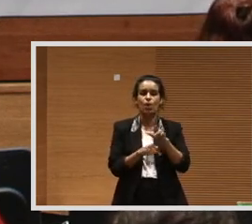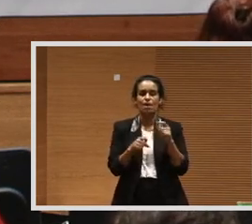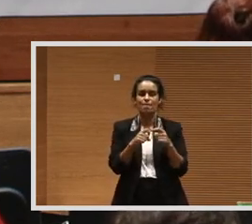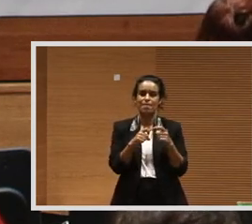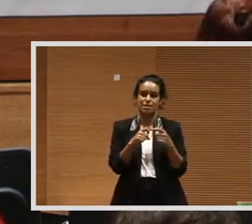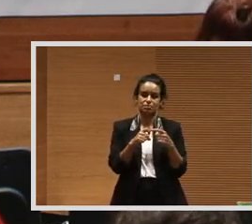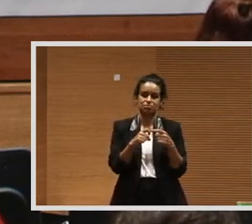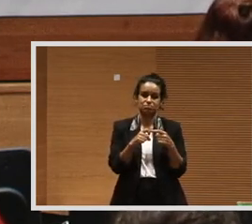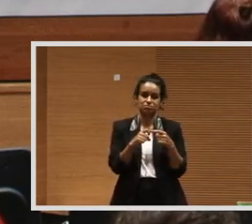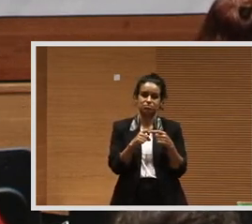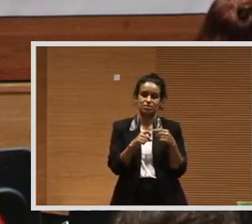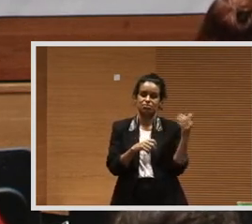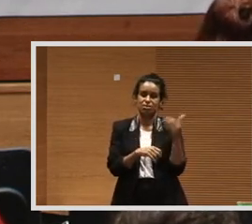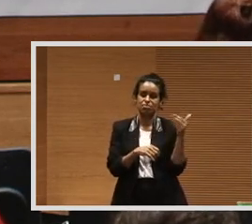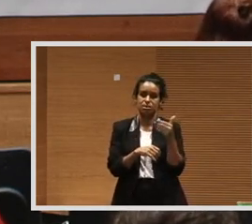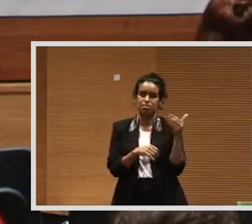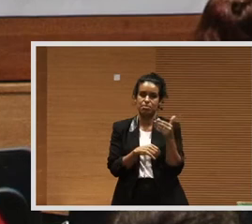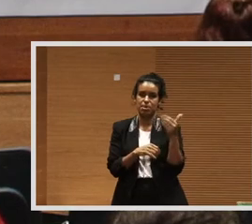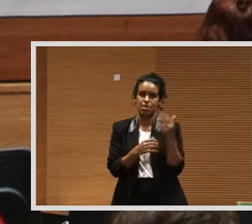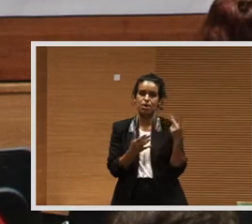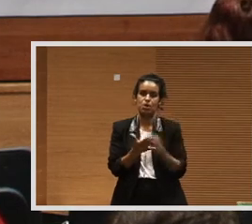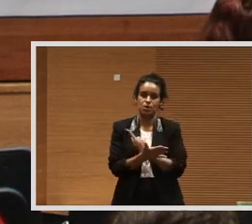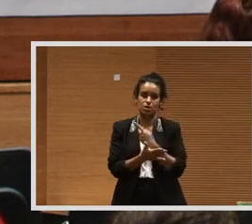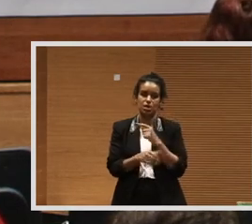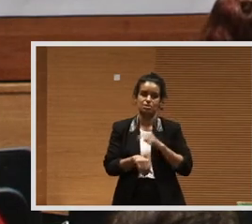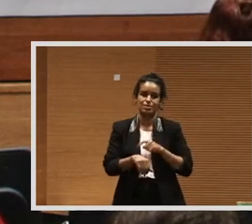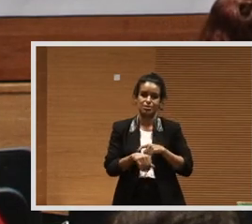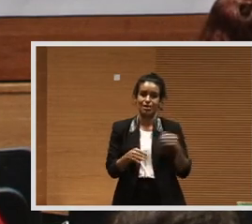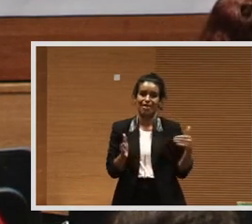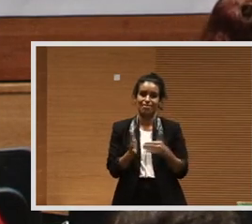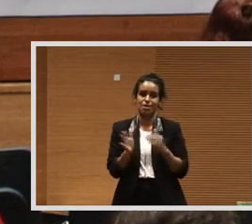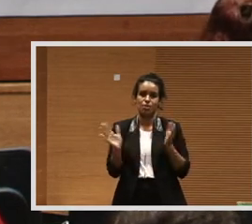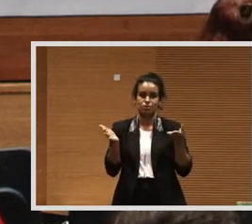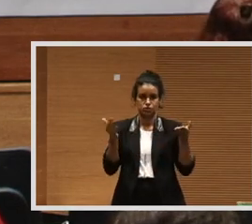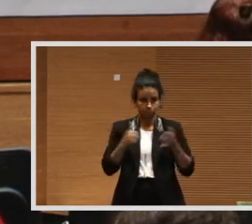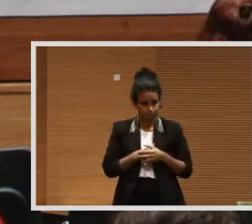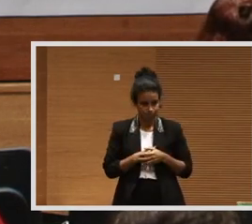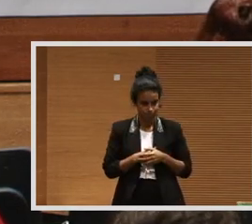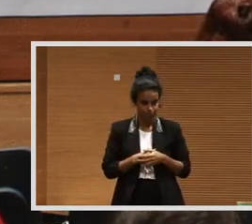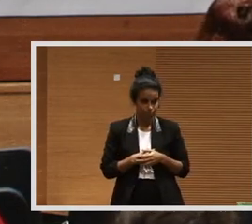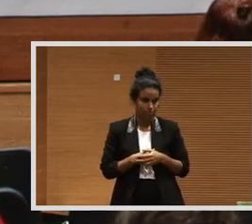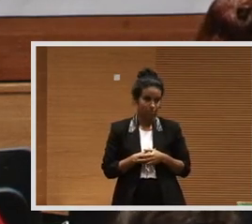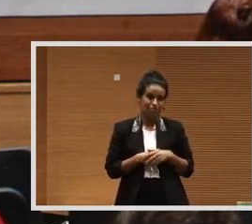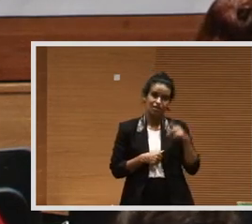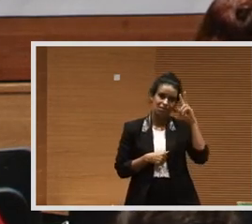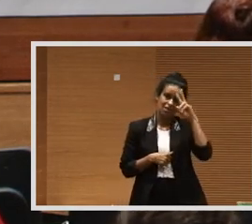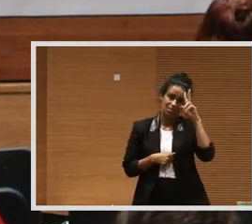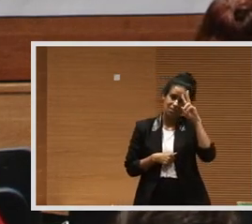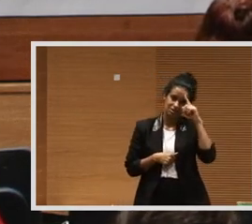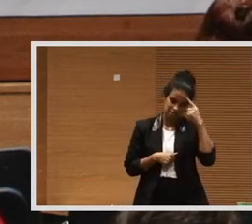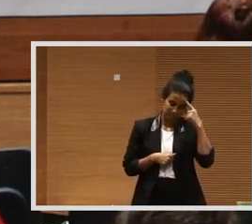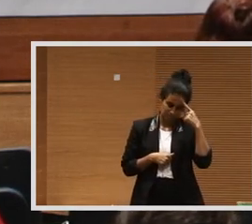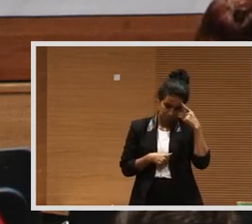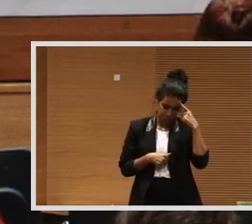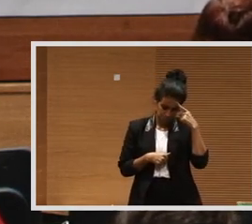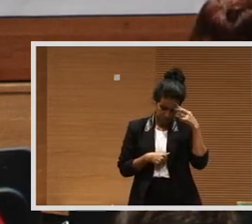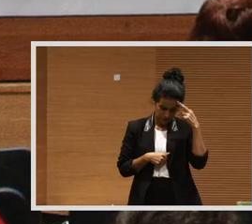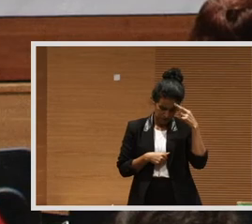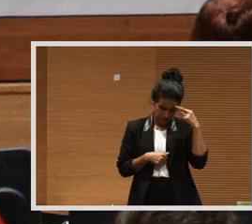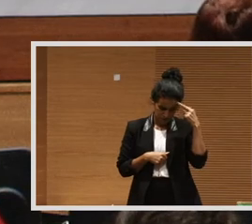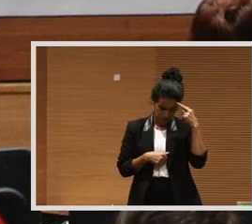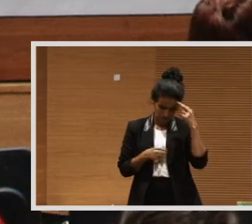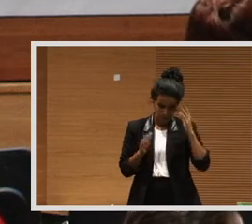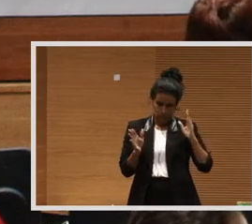acontece... muito ainda nos dias de hoje. Né? E aí eu fiquei pensando, assim, isso que a gente hoje